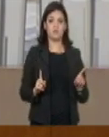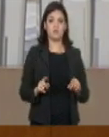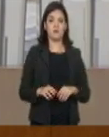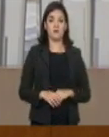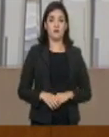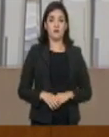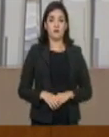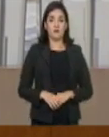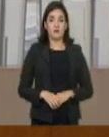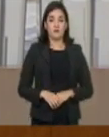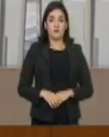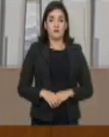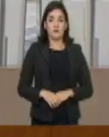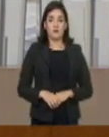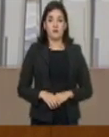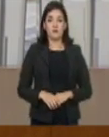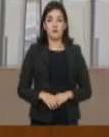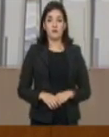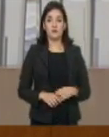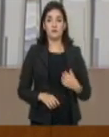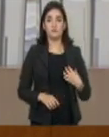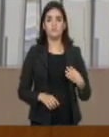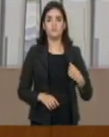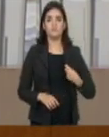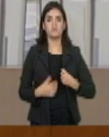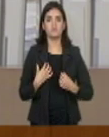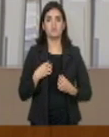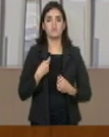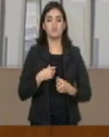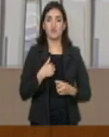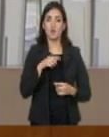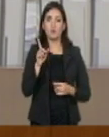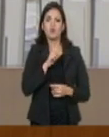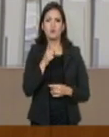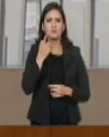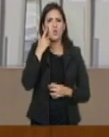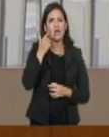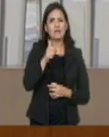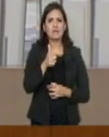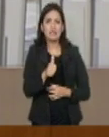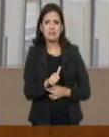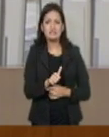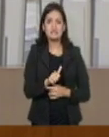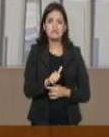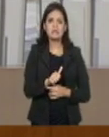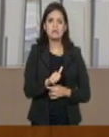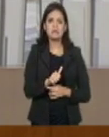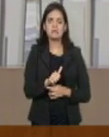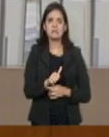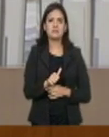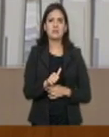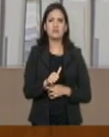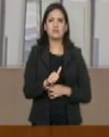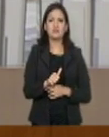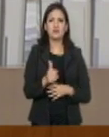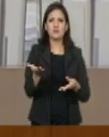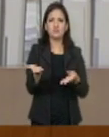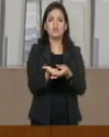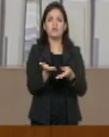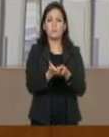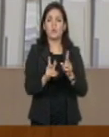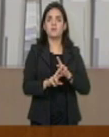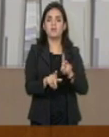aqui eu não estou analisando os fatos, eu estou analisando abstratamente a compatibilidade. E do ponto de vista